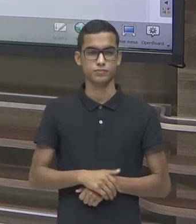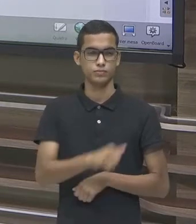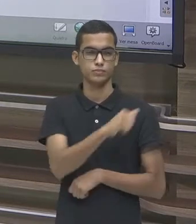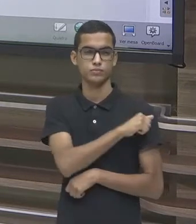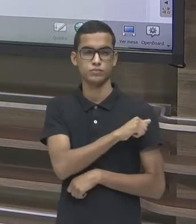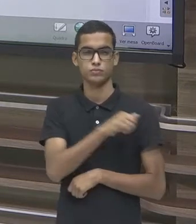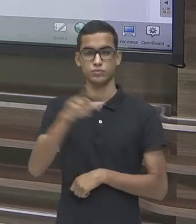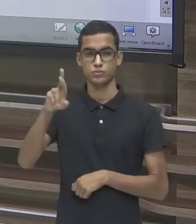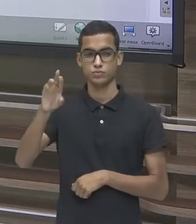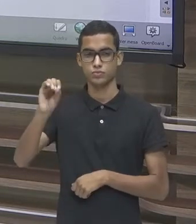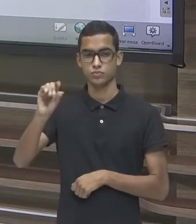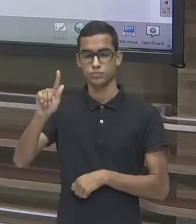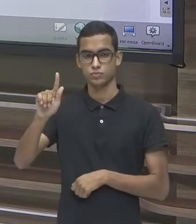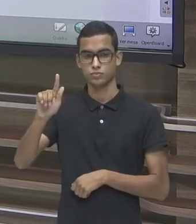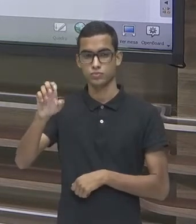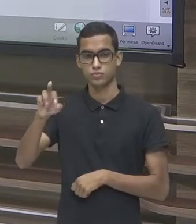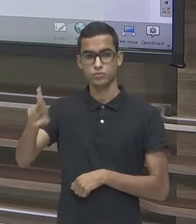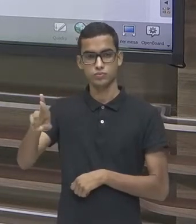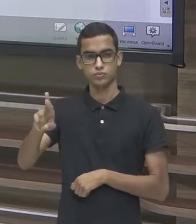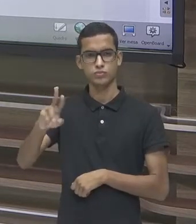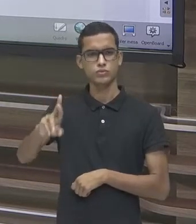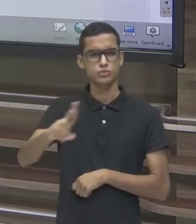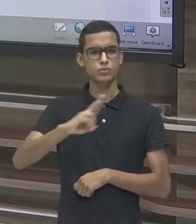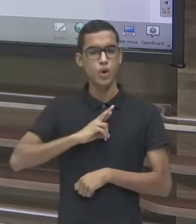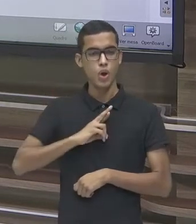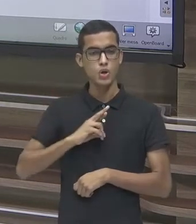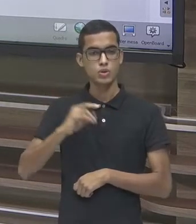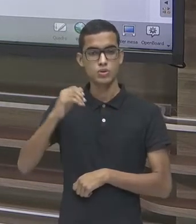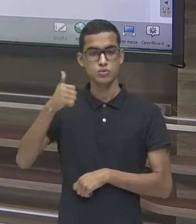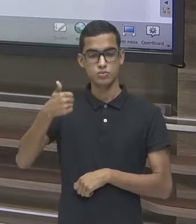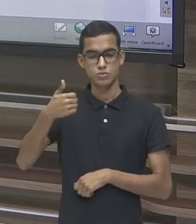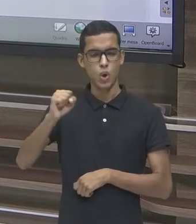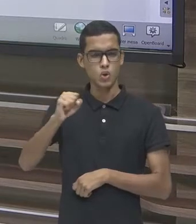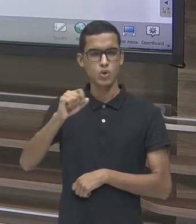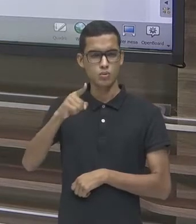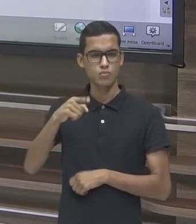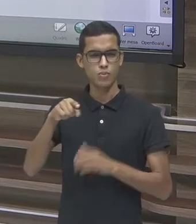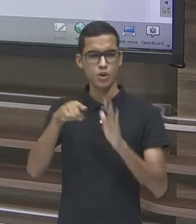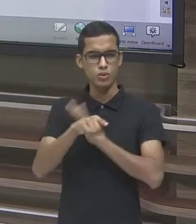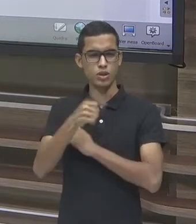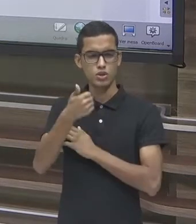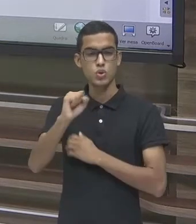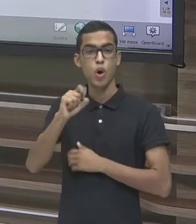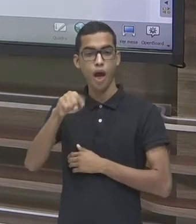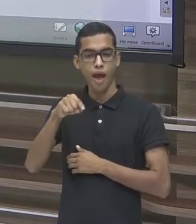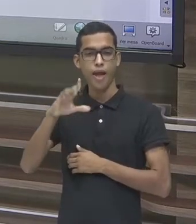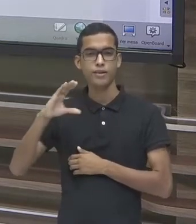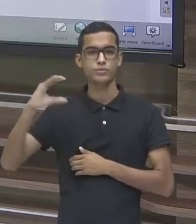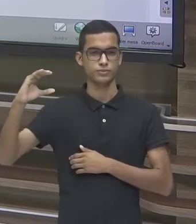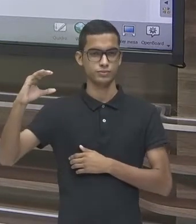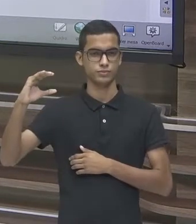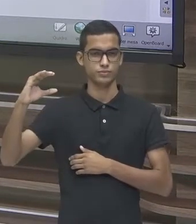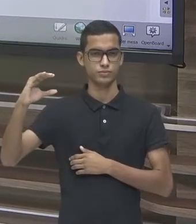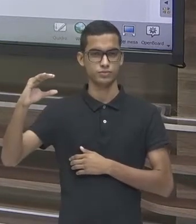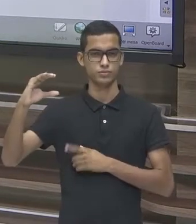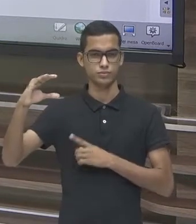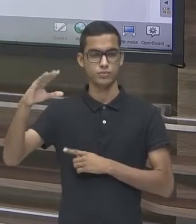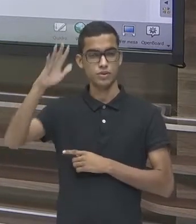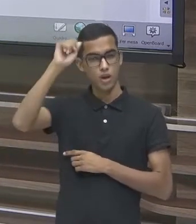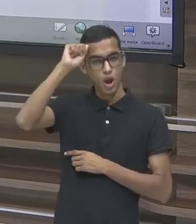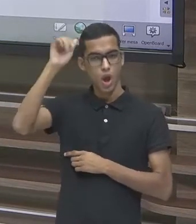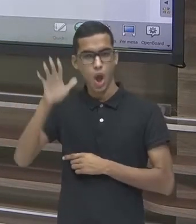O Roger, ele colocou que para 18 é a letra C. Então, ele está identificando que é o Alasca e as ilhas